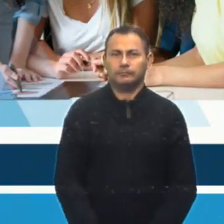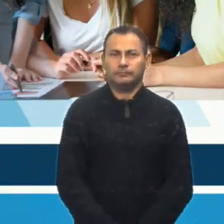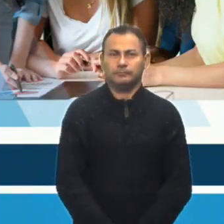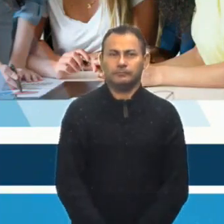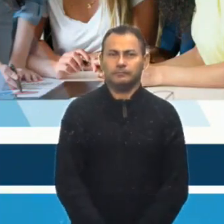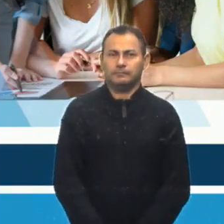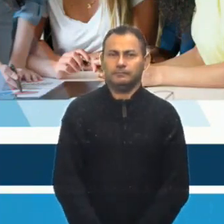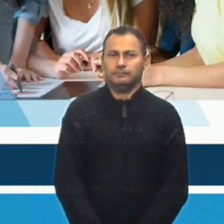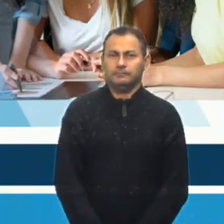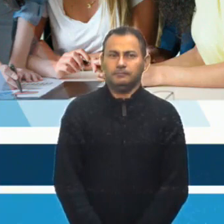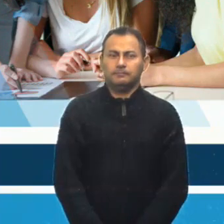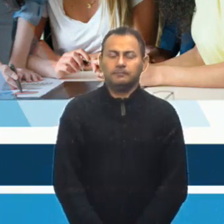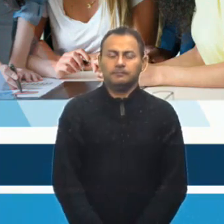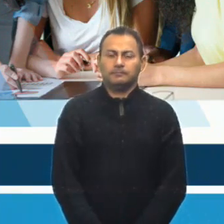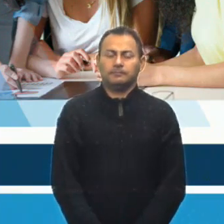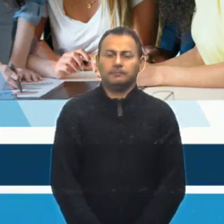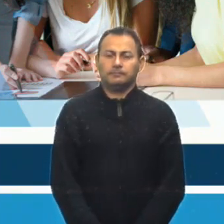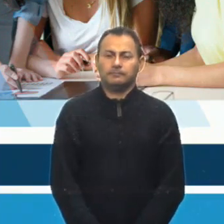ASK.